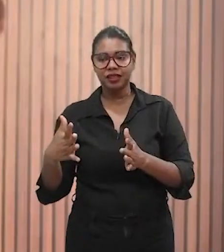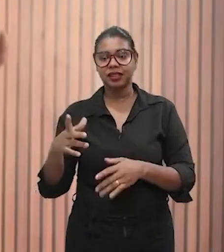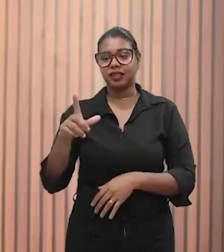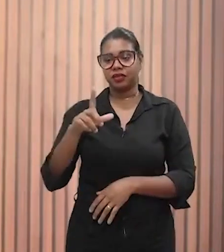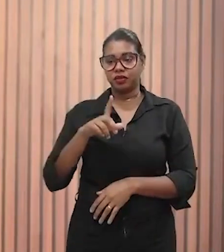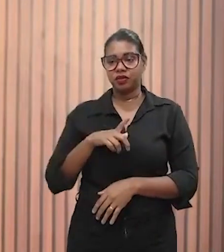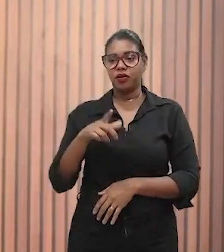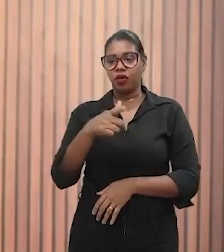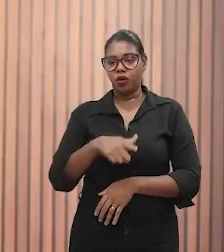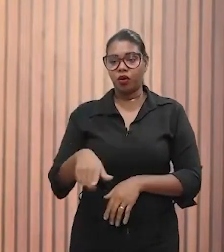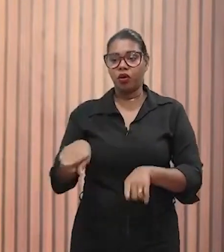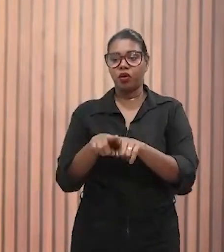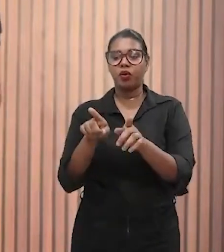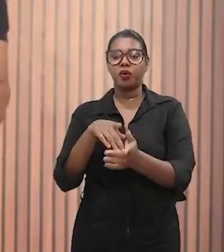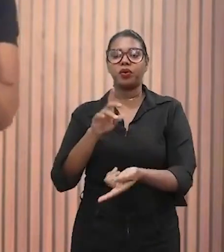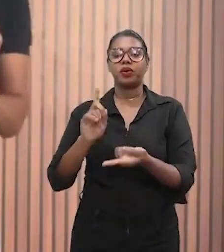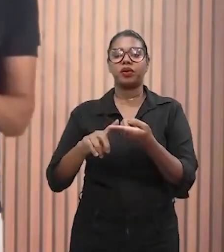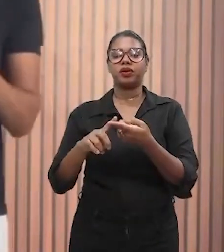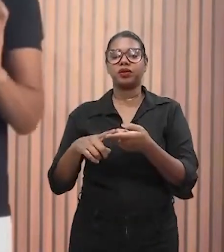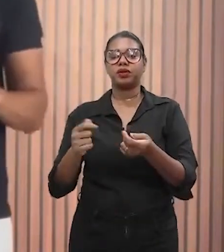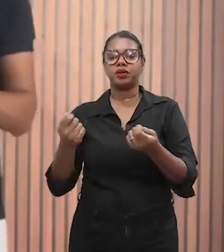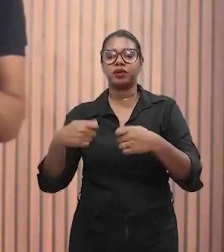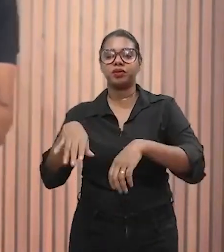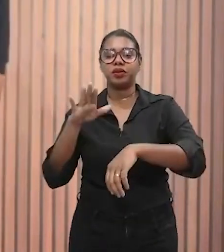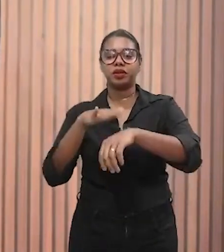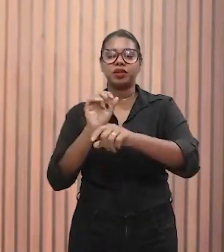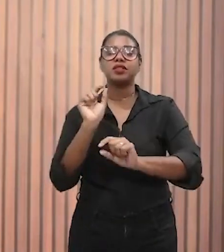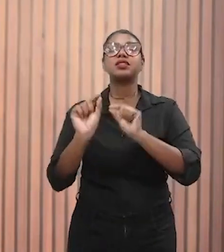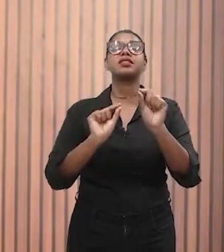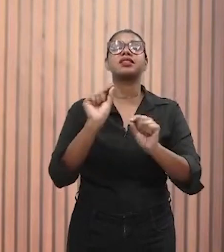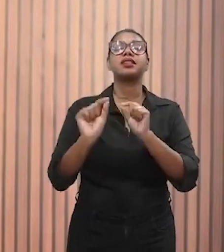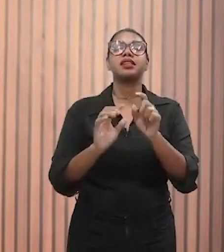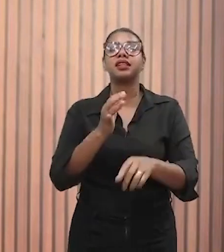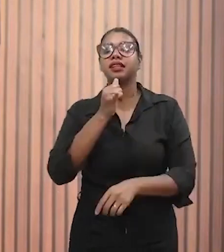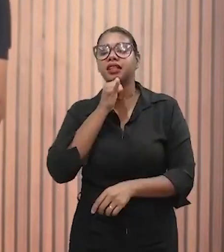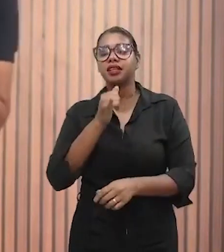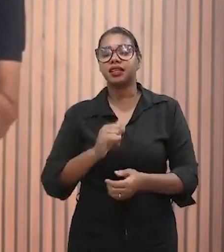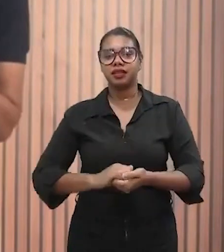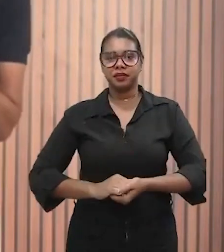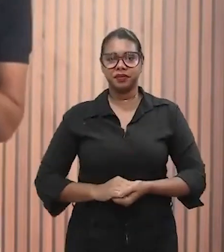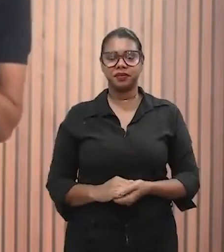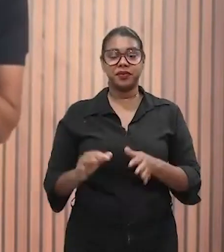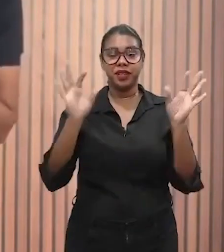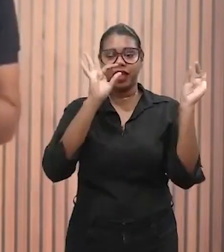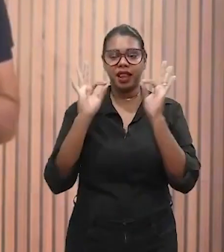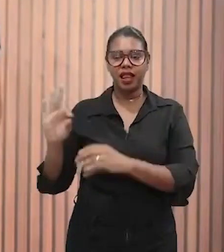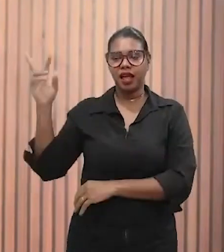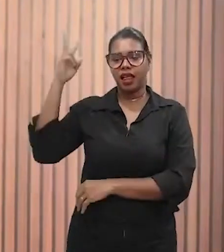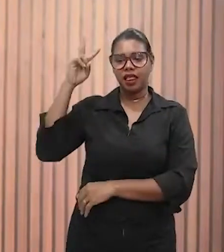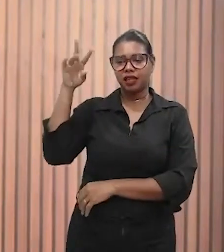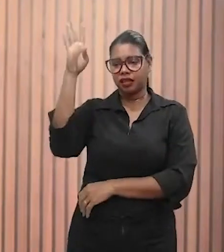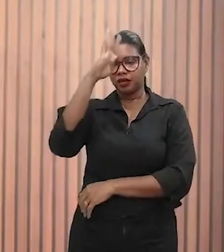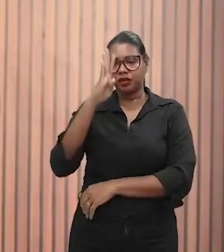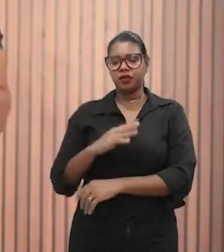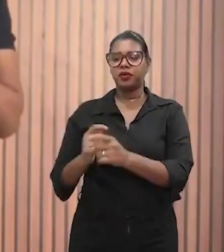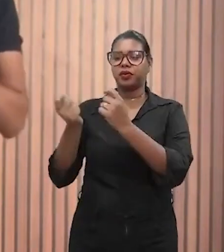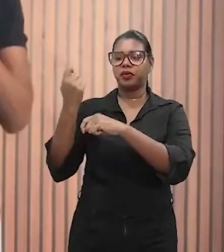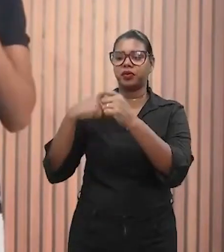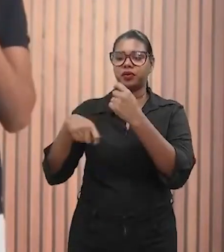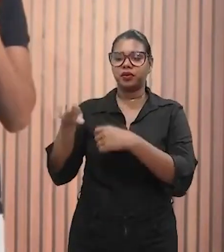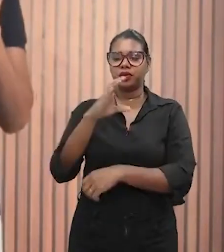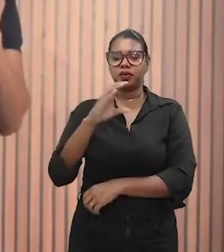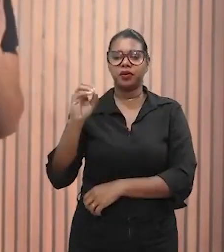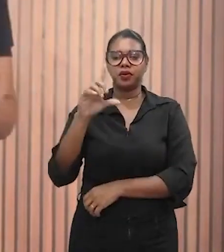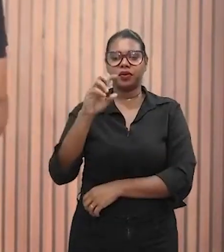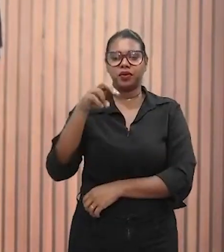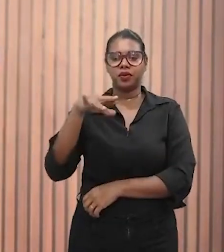outro momento aí que nós vamos chamar de quê? Deixa eu ver se você está sabendo, deixa eu ver se você está ligado na história do Brasil, administração colonial, deixa eu